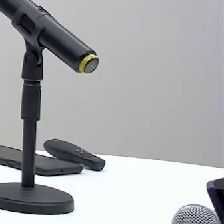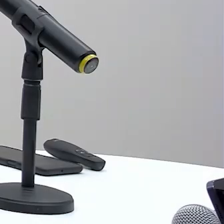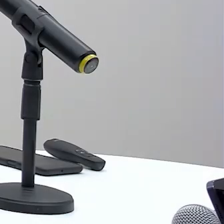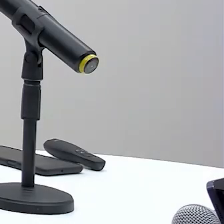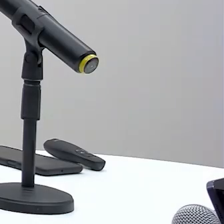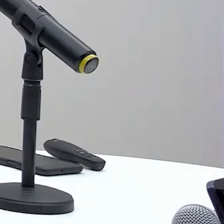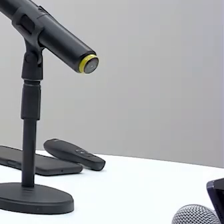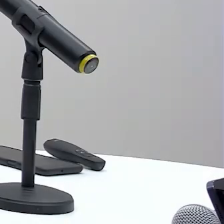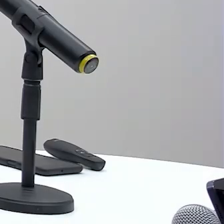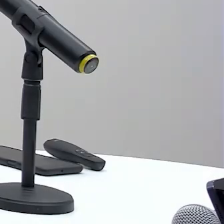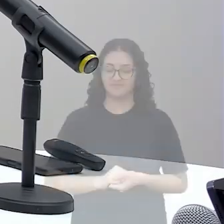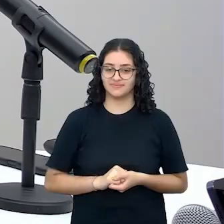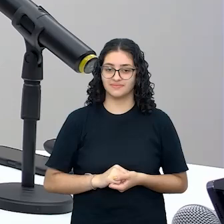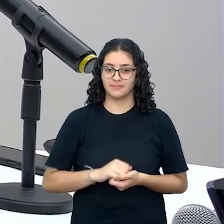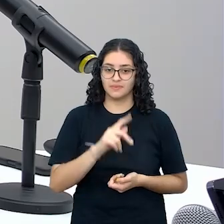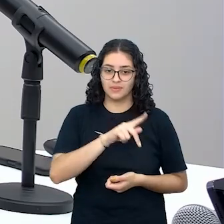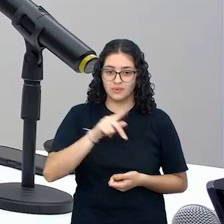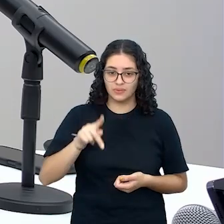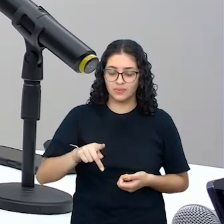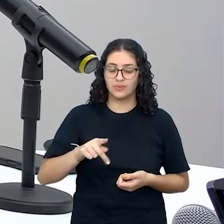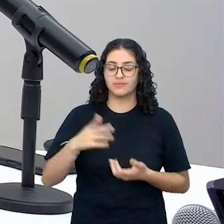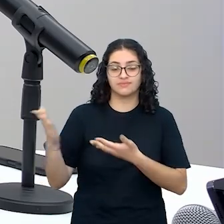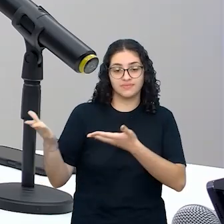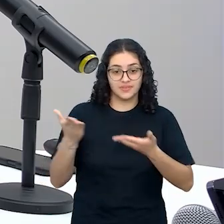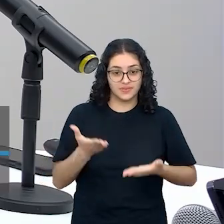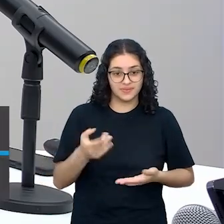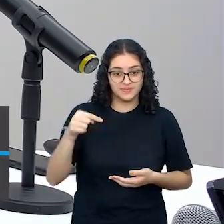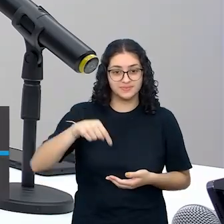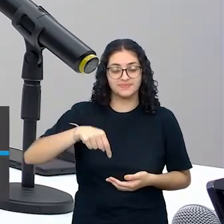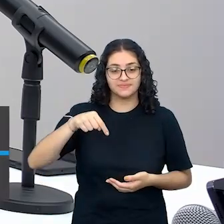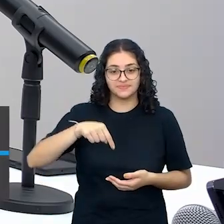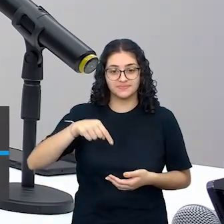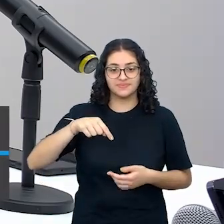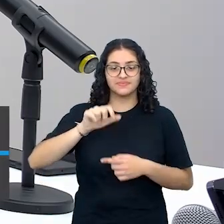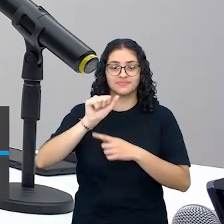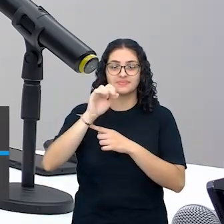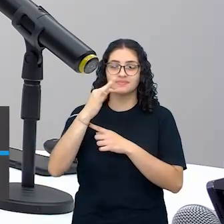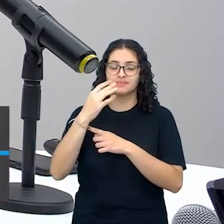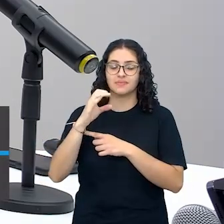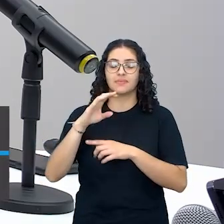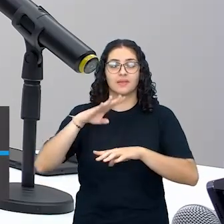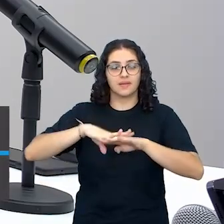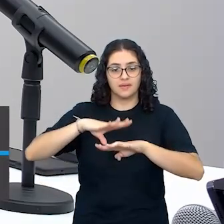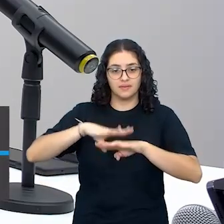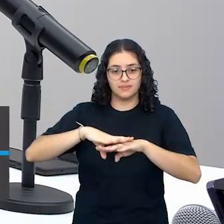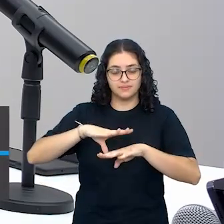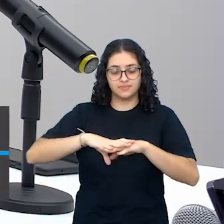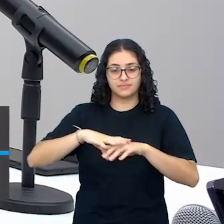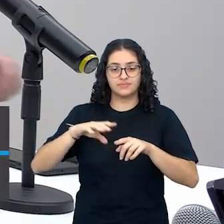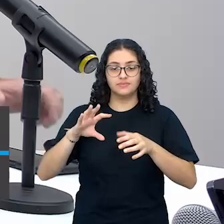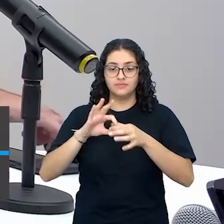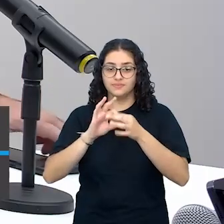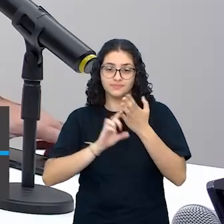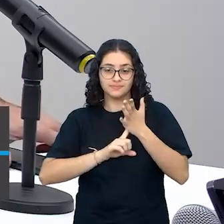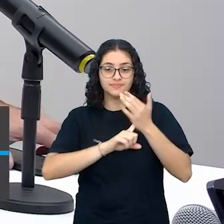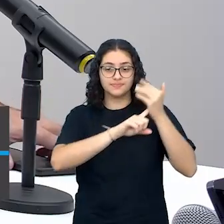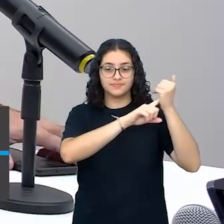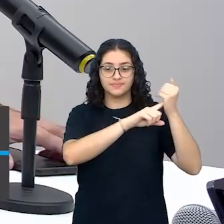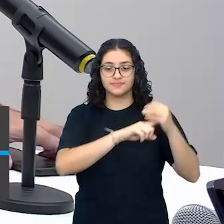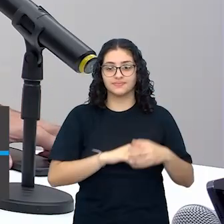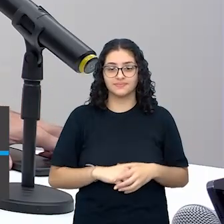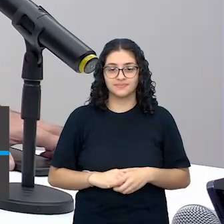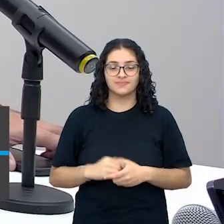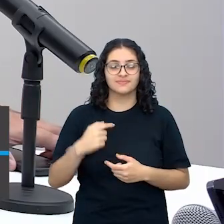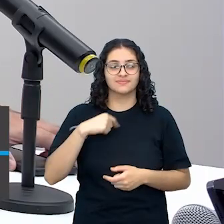professores e professoras, sejam todos muito bem-vindos ao ATPC de Matemática e suas Tecnologias. Eu